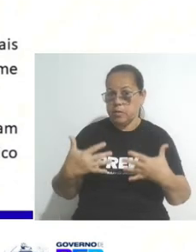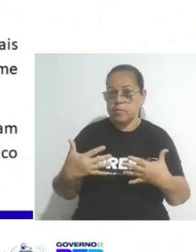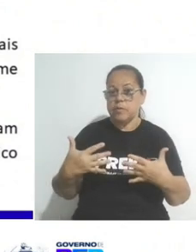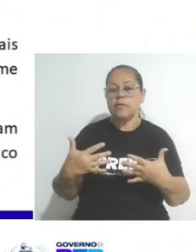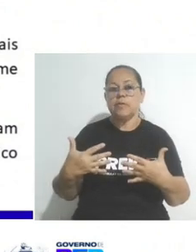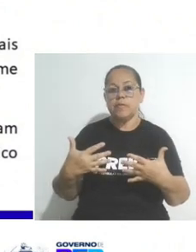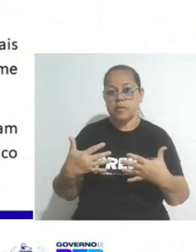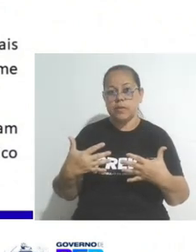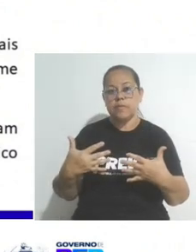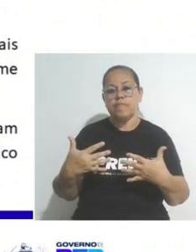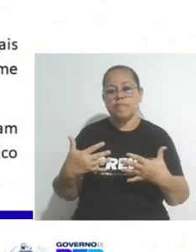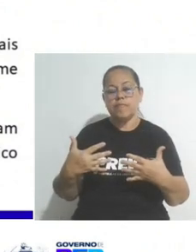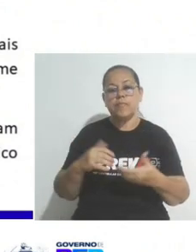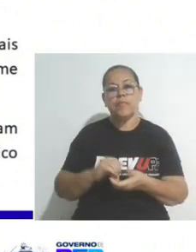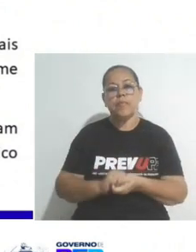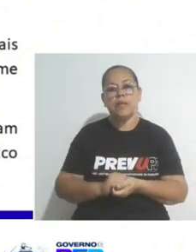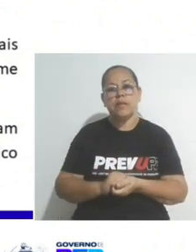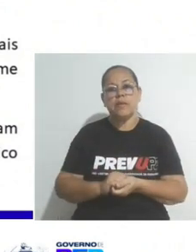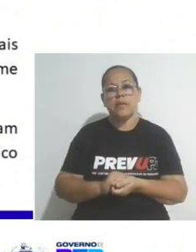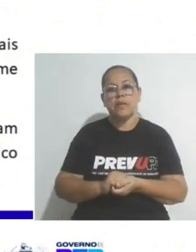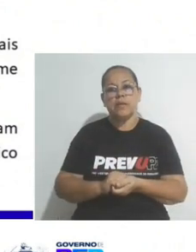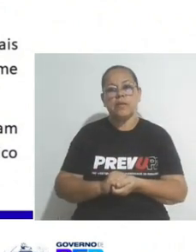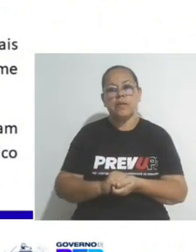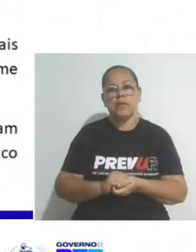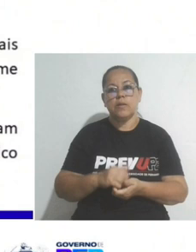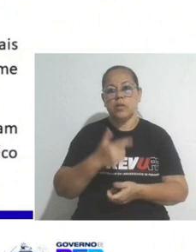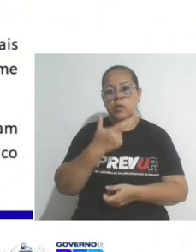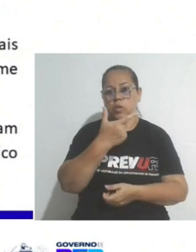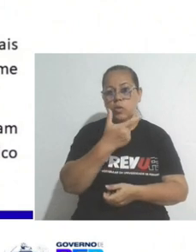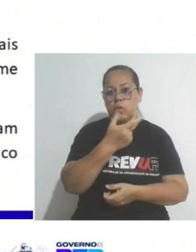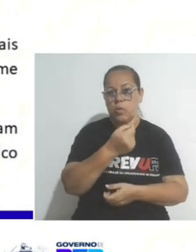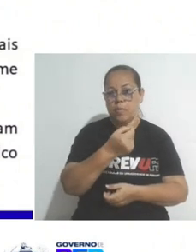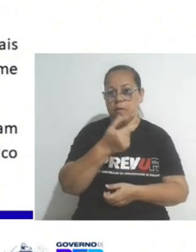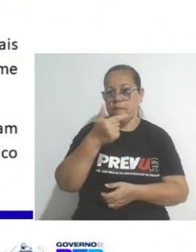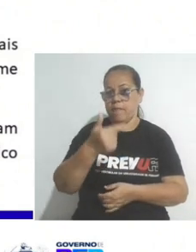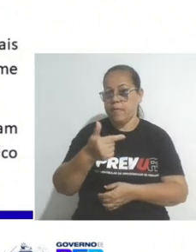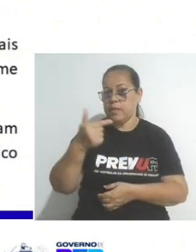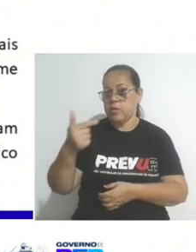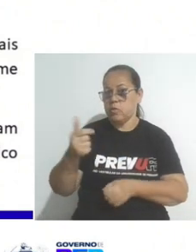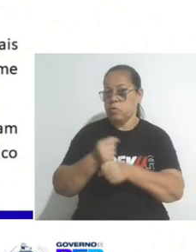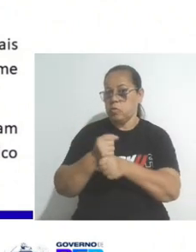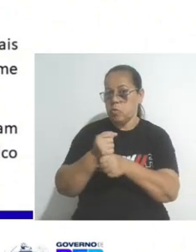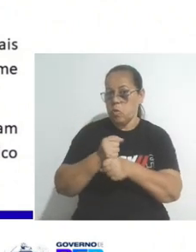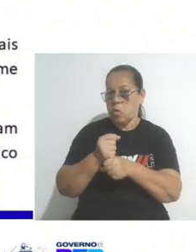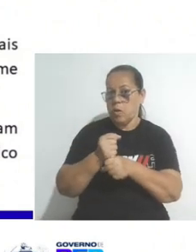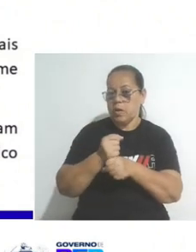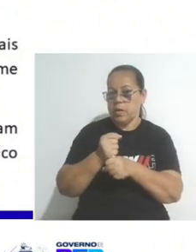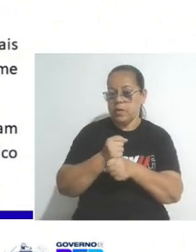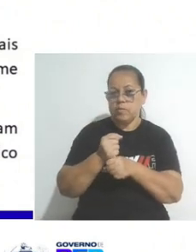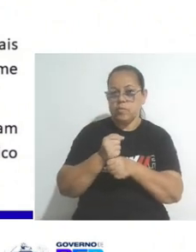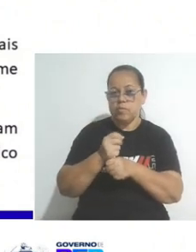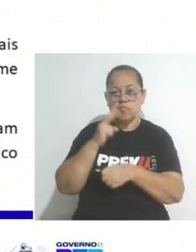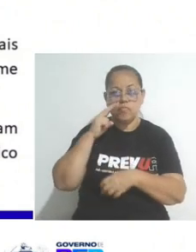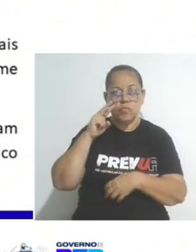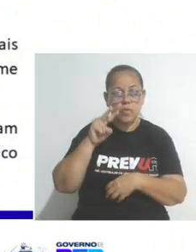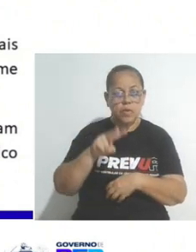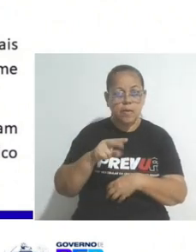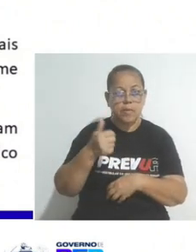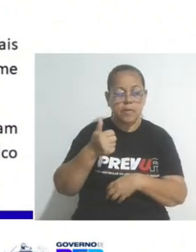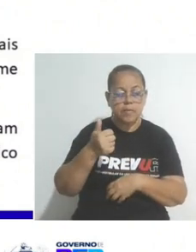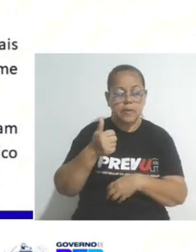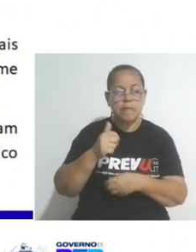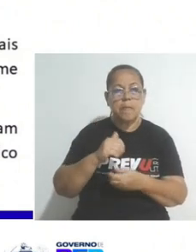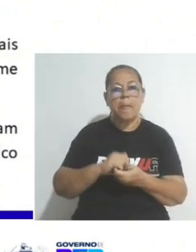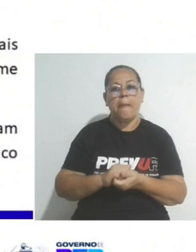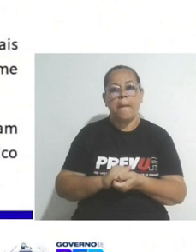item da questão de que em 2022 então primeira data que a gente tem é